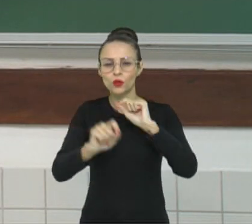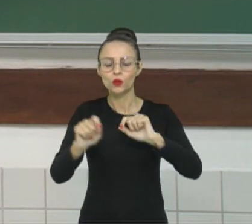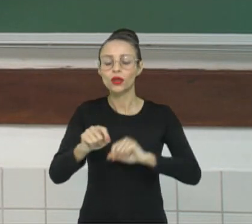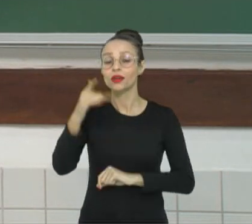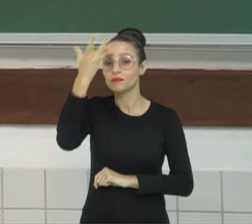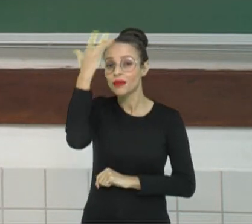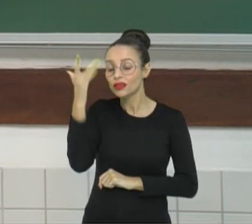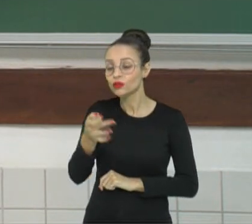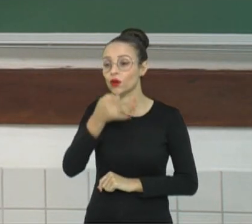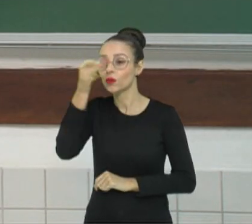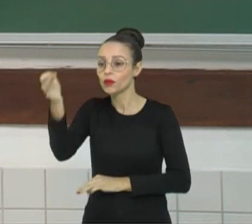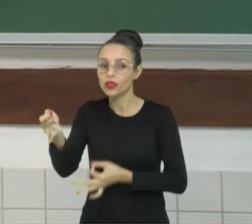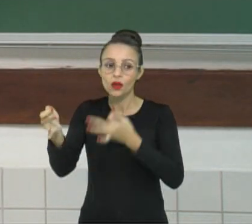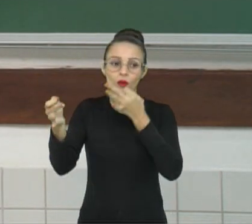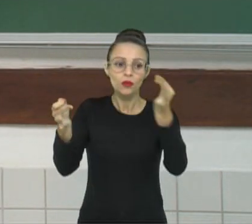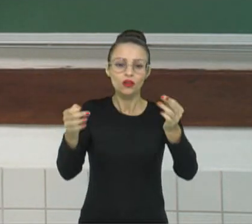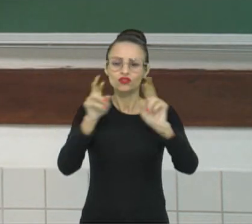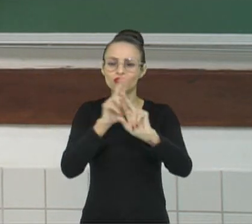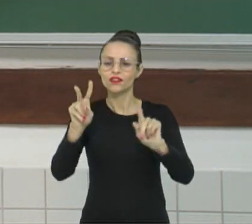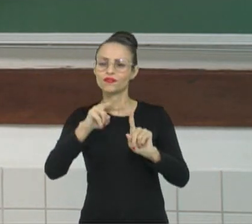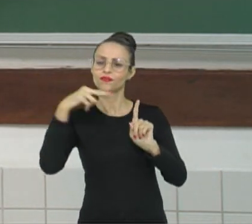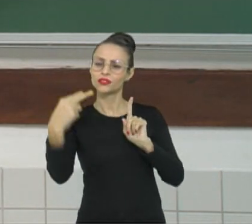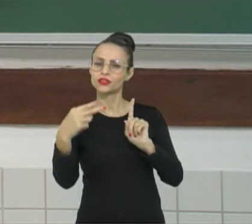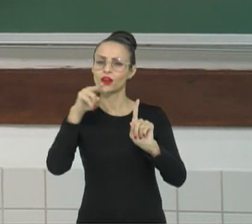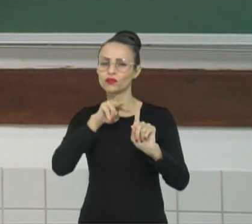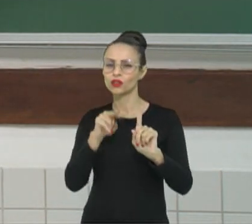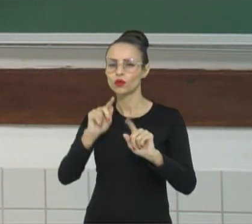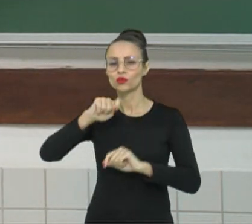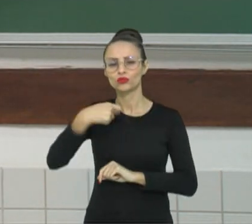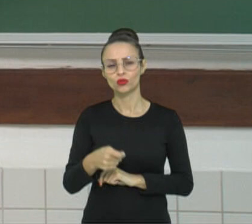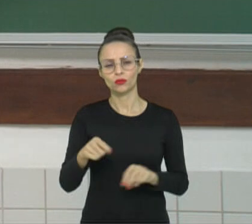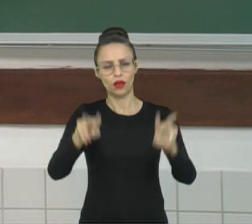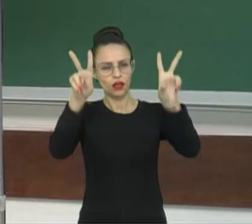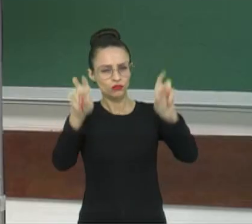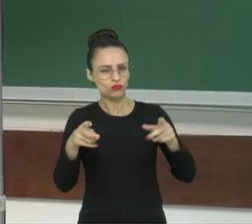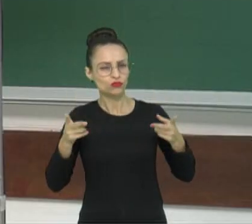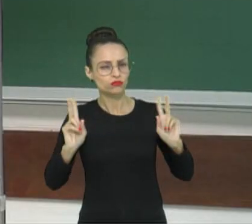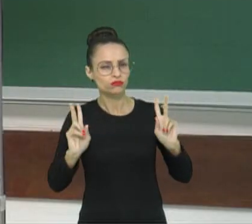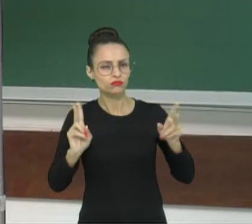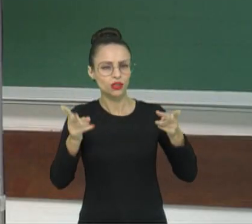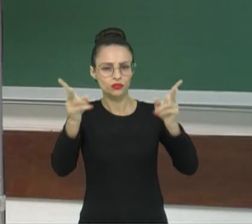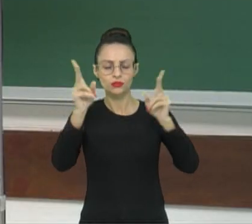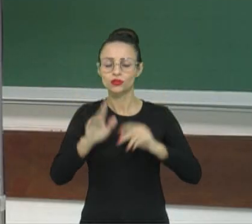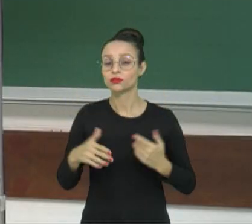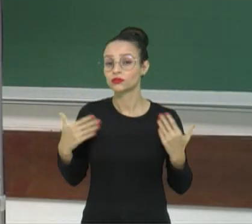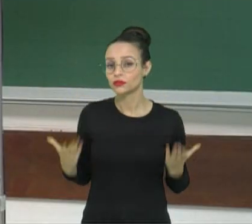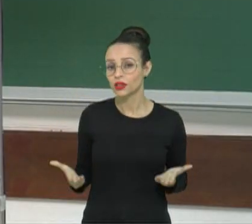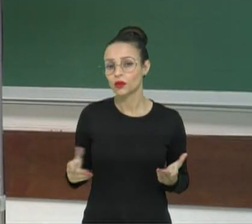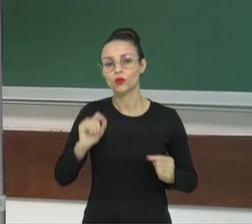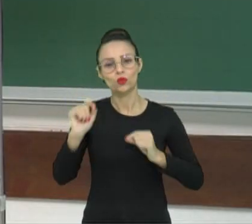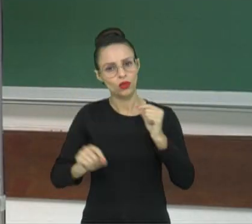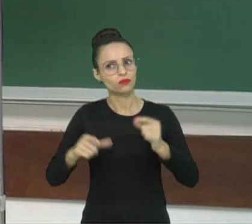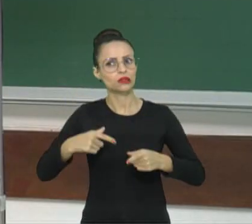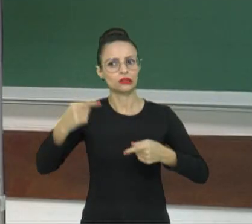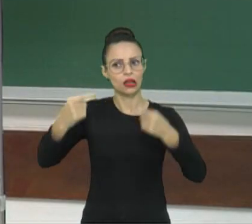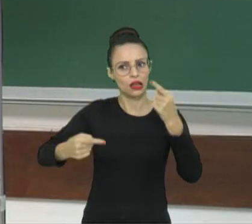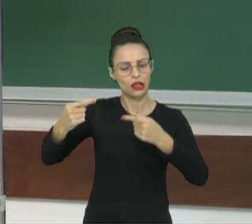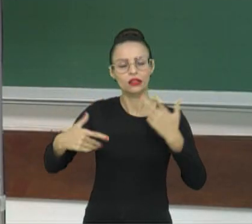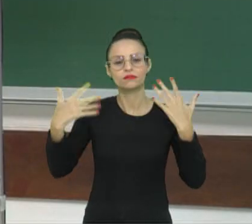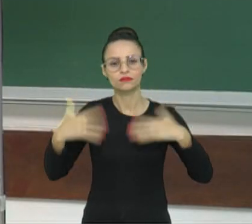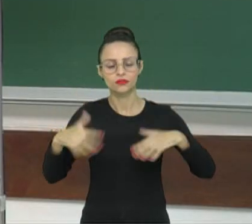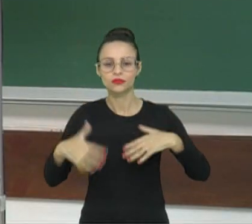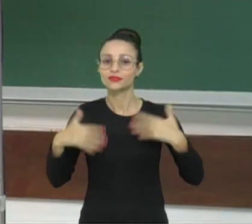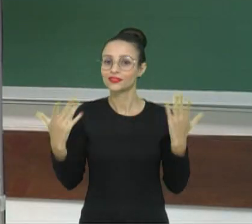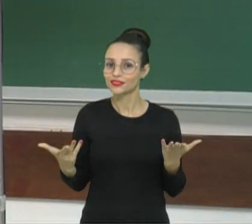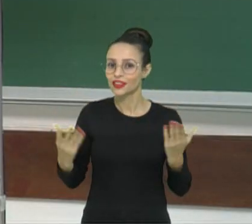quando as pessoas têm visões diferentes sobre o mesmo assunto, opiniões diferentes sobre o mesmo assunto, então gera polêmica. Essa polêmica acaba